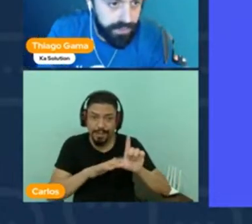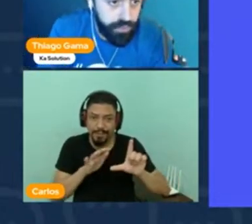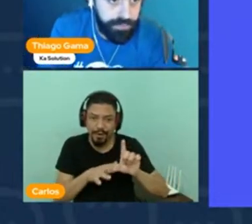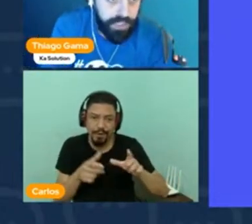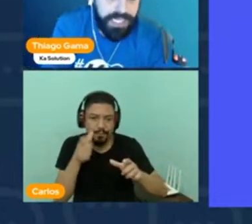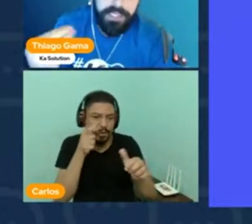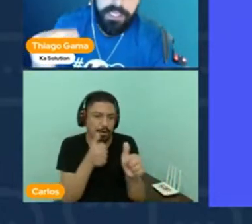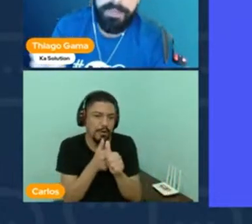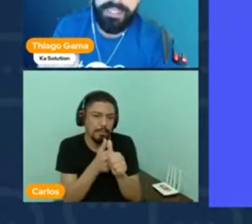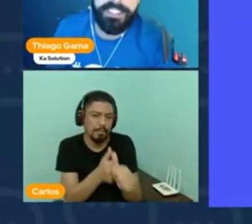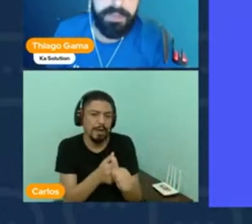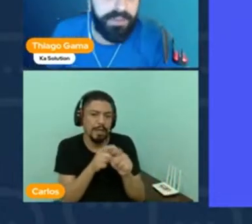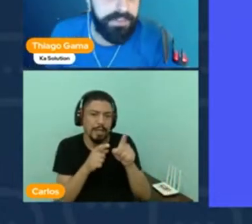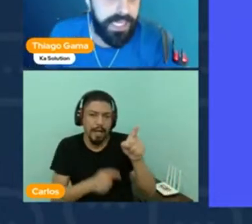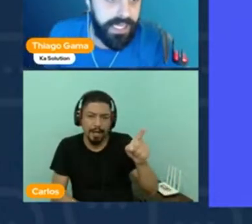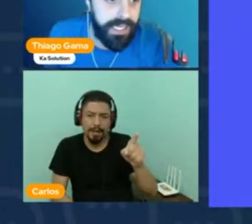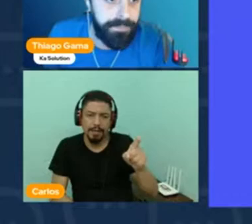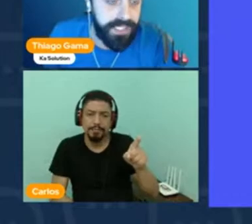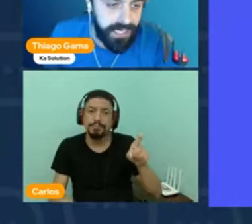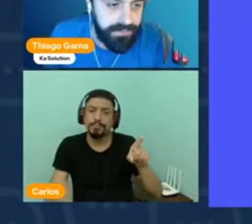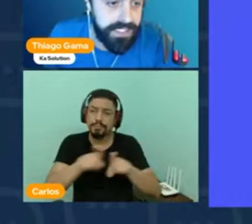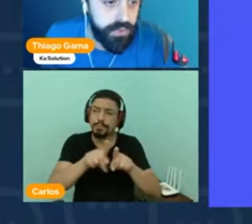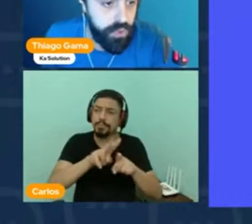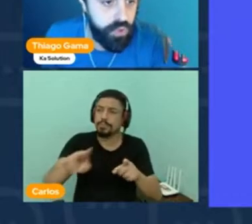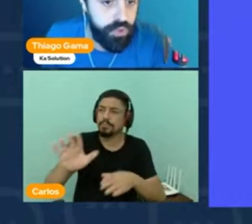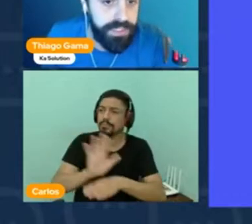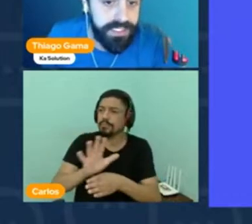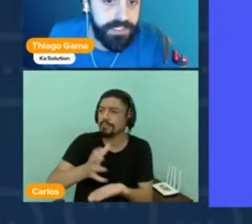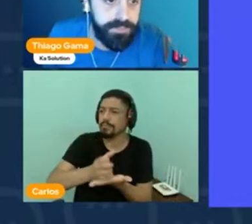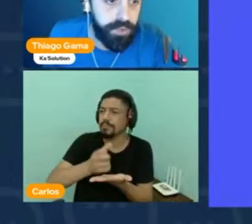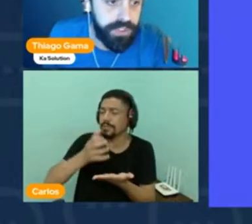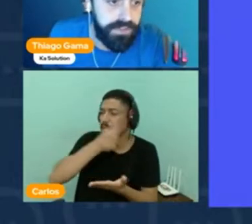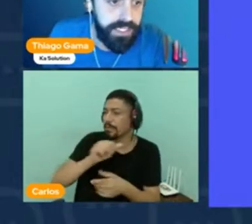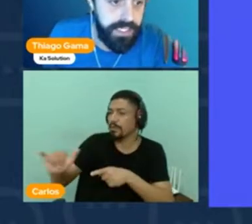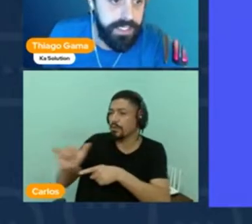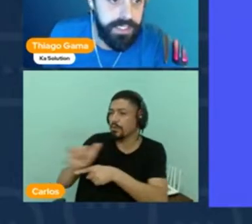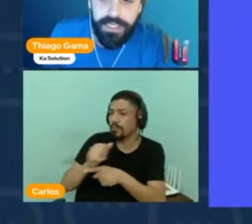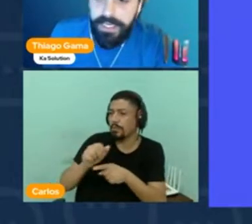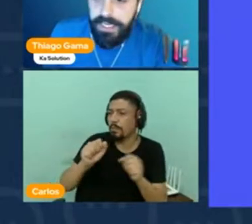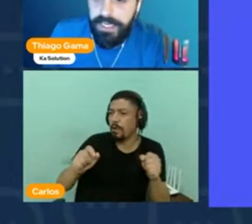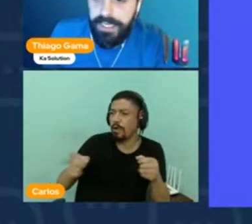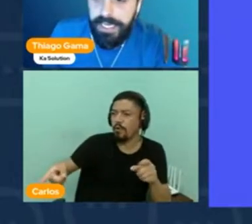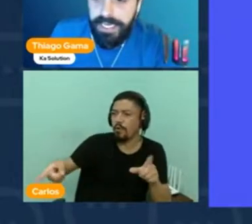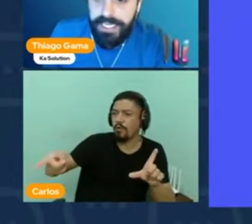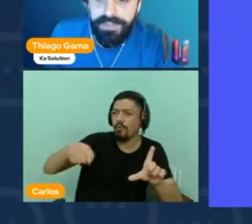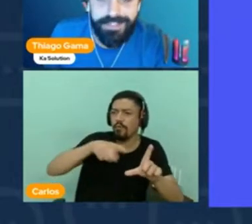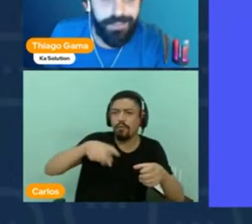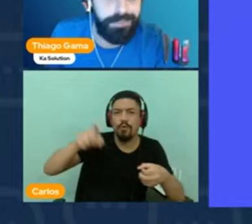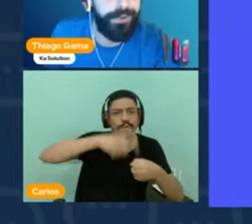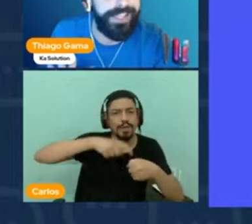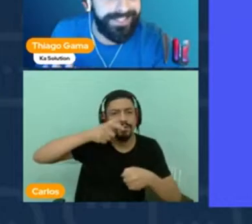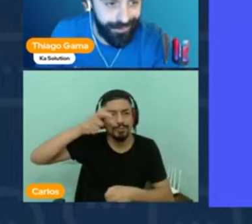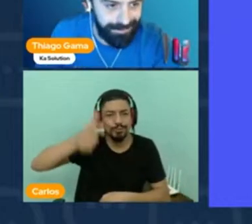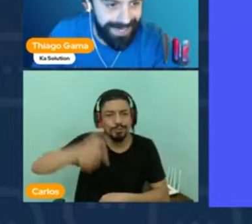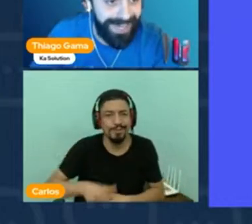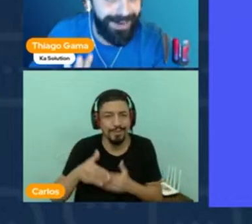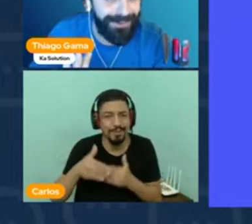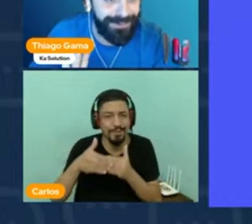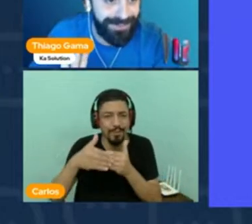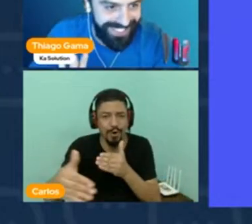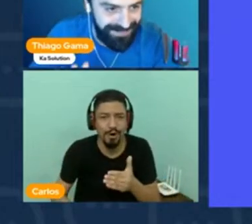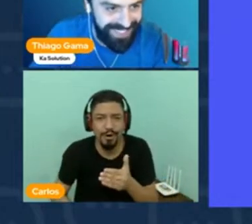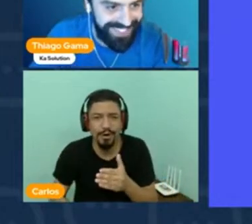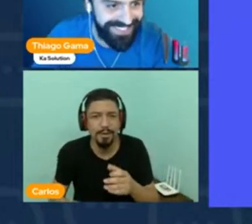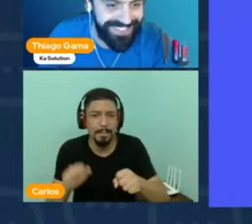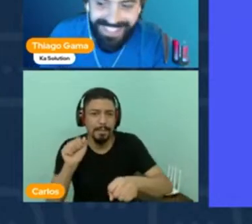acompanhar tudo por lá, mas também vai ficar gravada no YouTube, né? Vocês podem ver aí a gravação depois, dando